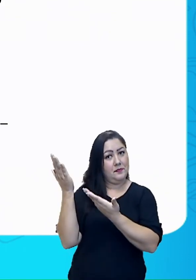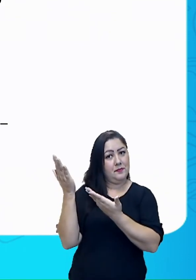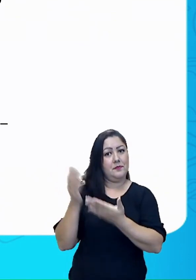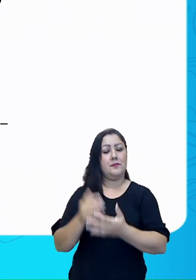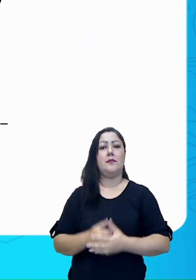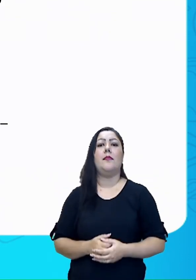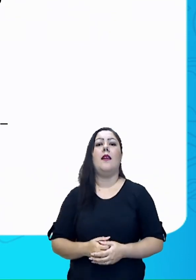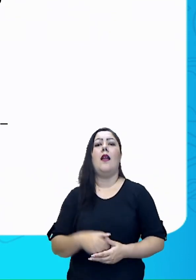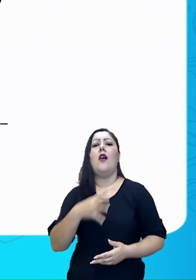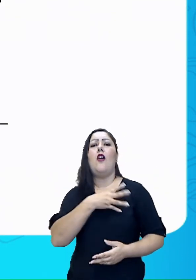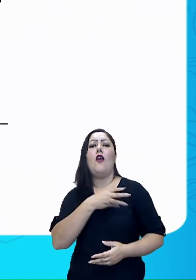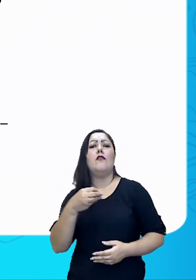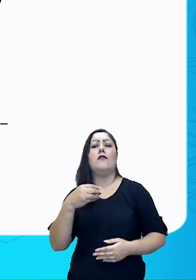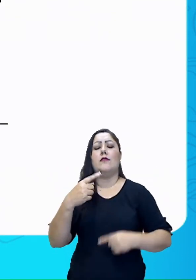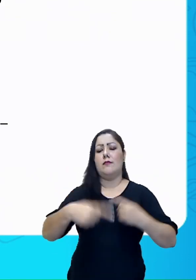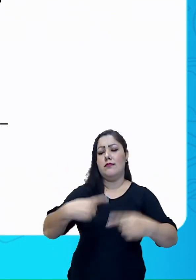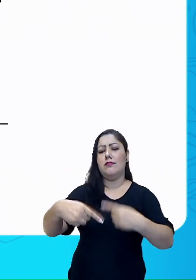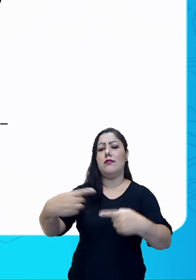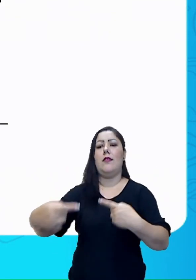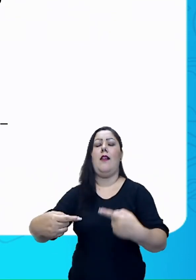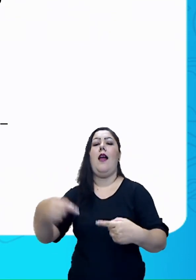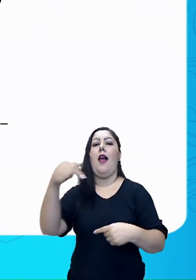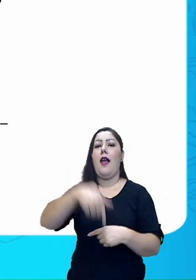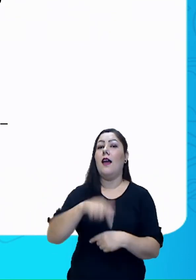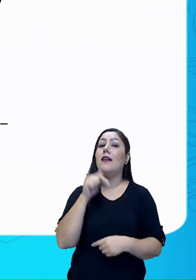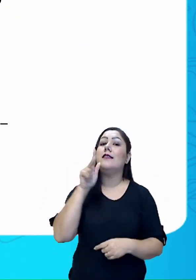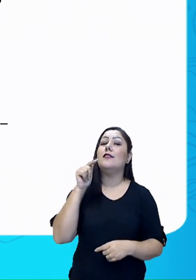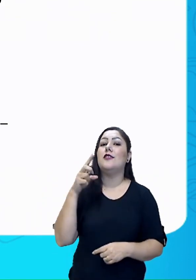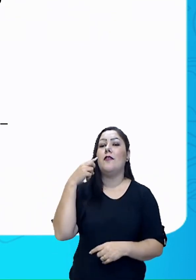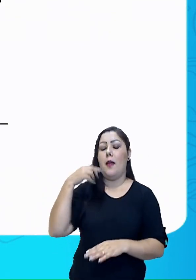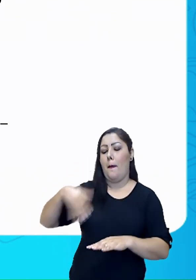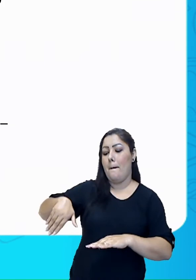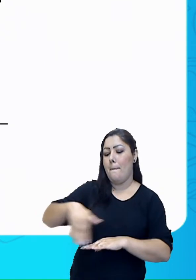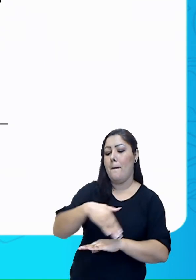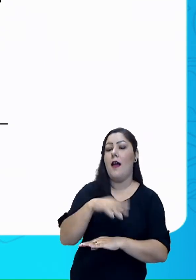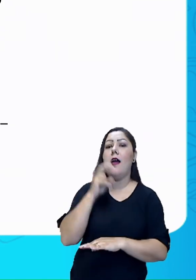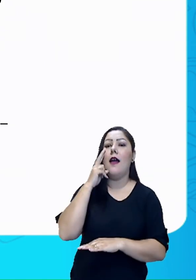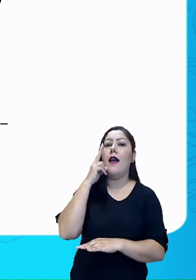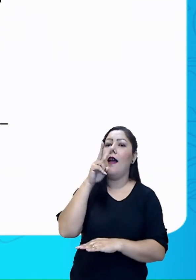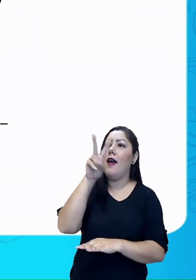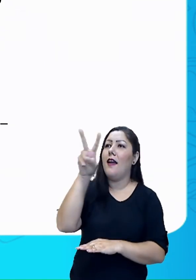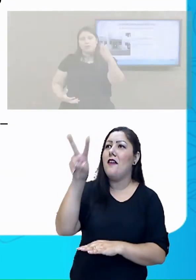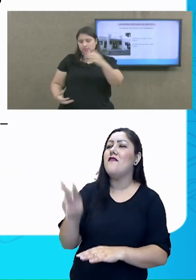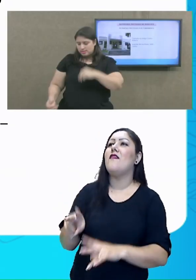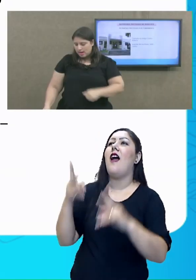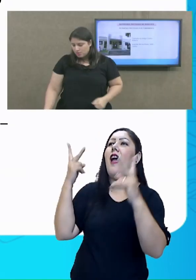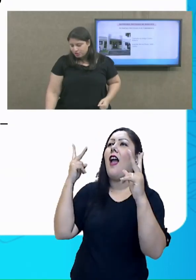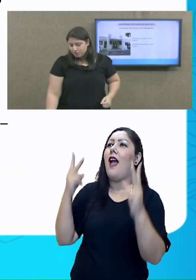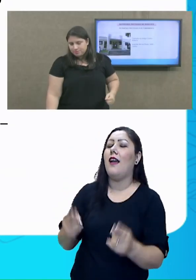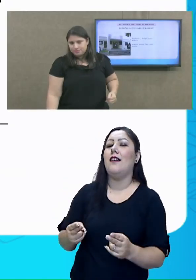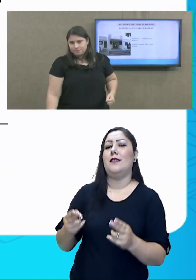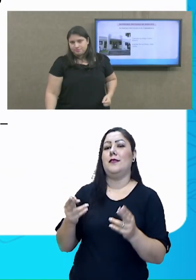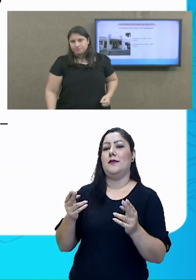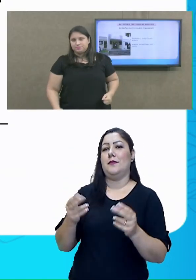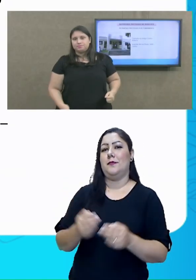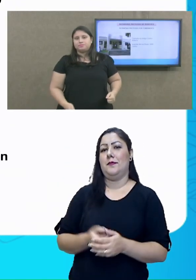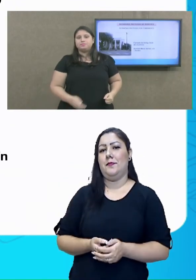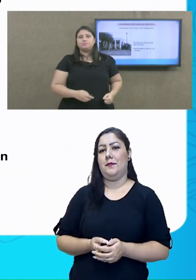Quando seus filhos, os filhos dos seus filhos estiverem aqui, eles vão ver na mesma forma que está hoje.